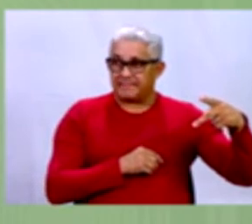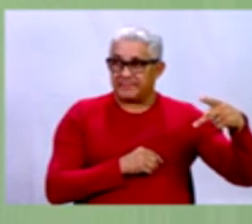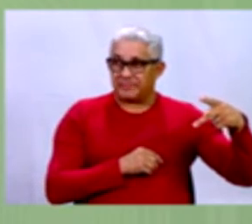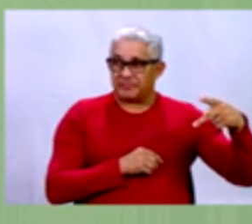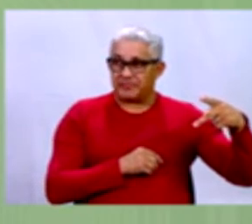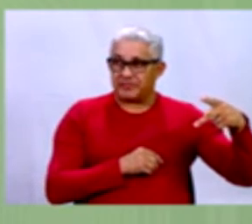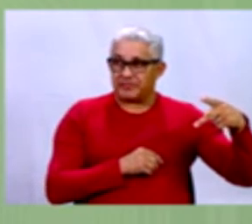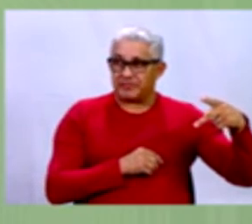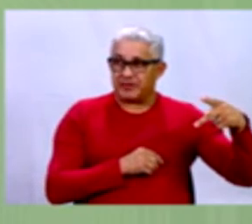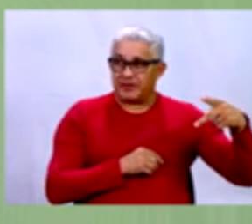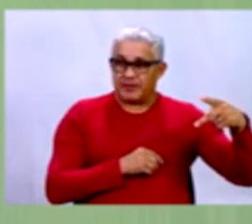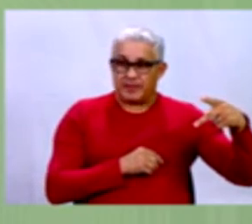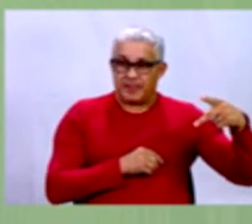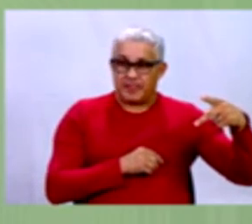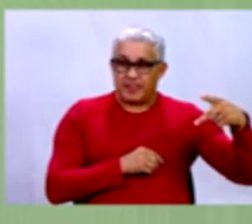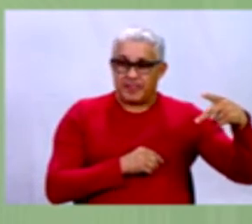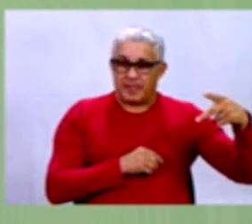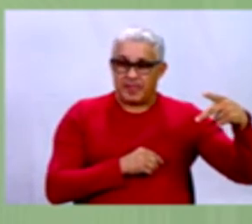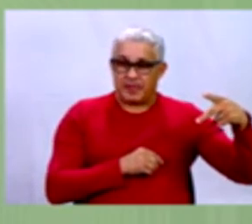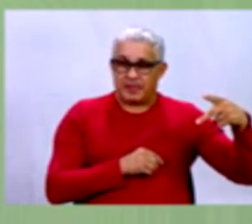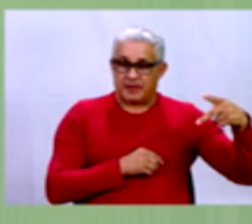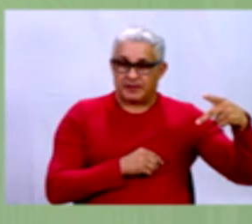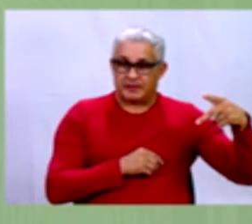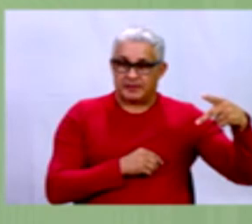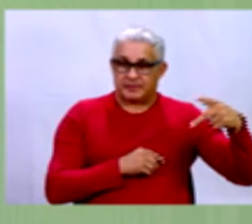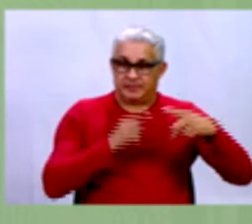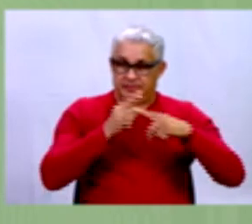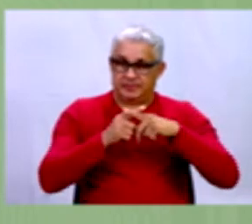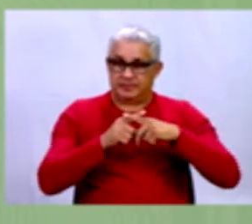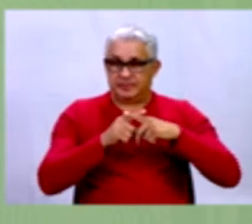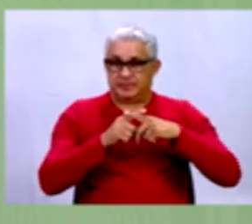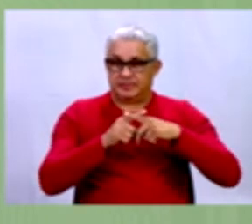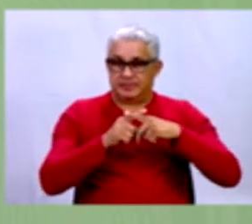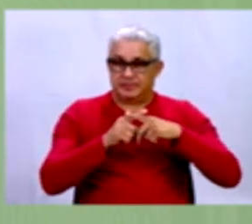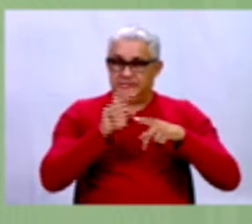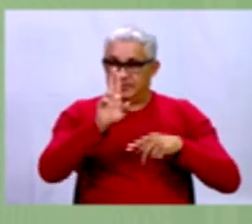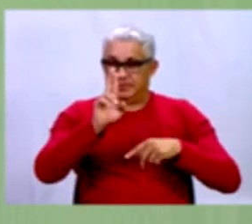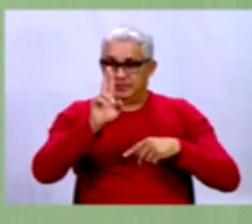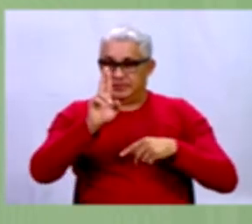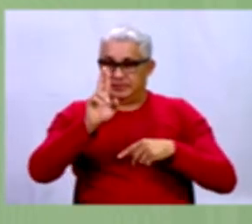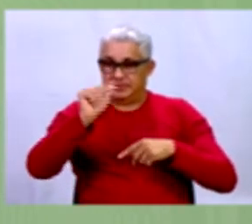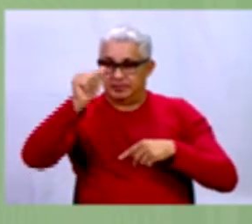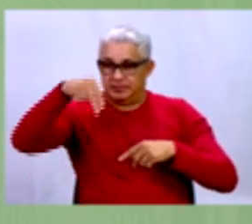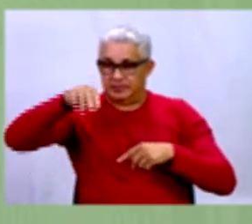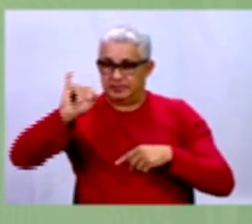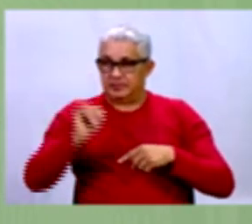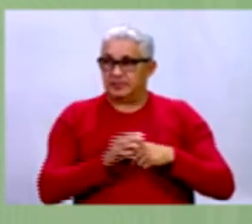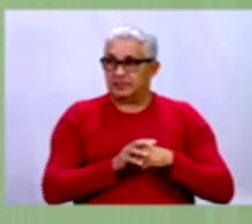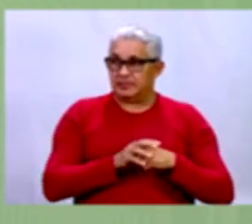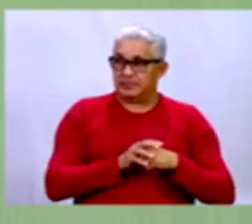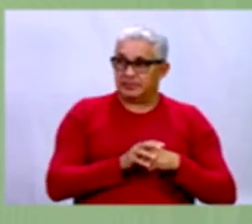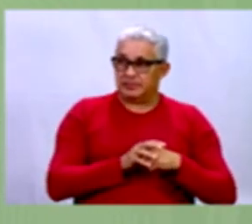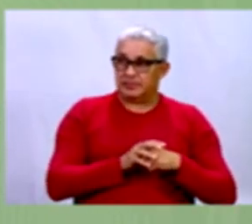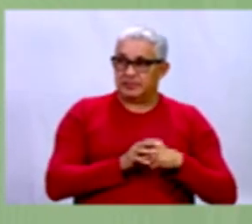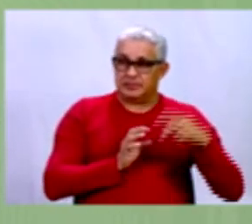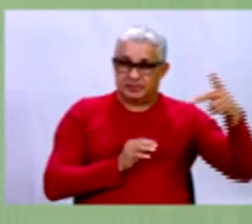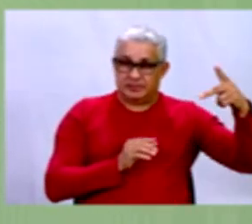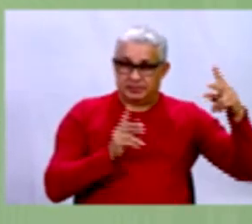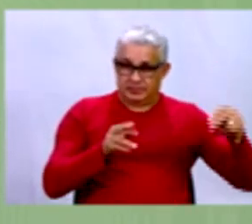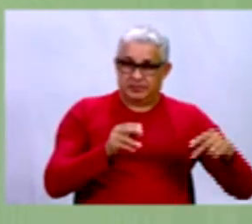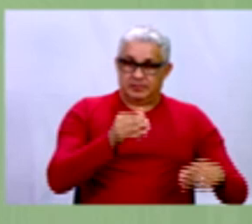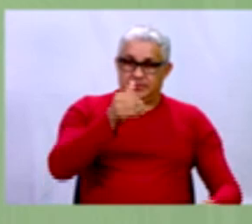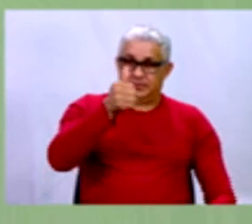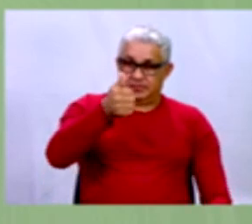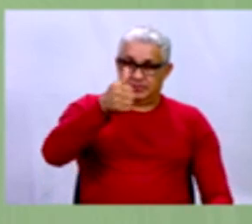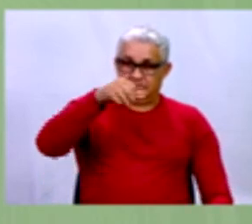Valor das prestações vezes ANI. Então, eu tenho valor presente, que é 190, valor presente é igual ao R,